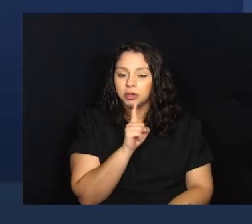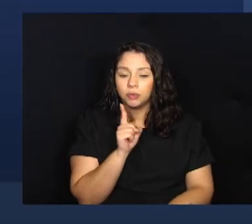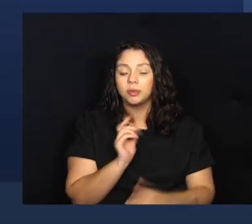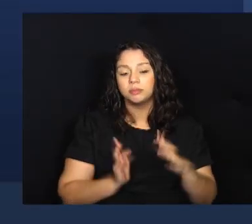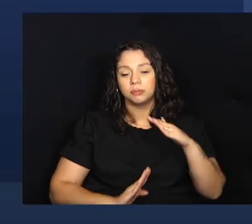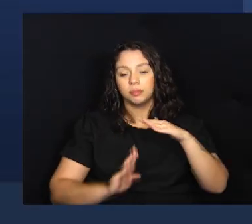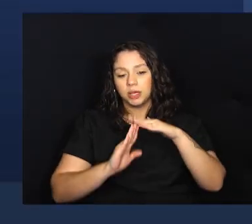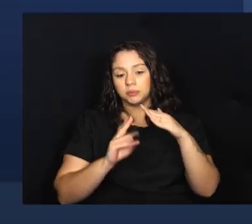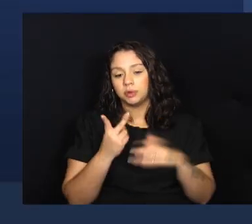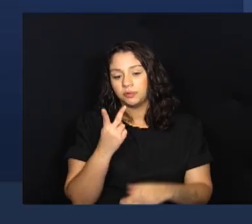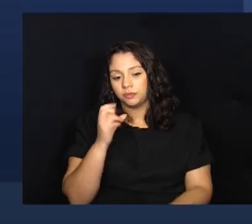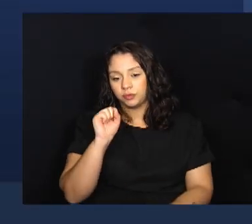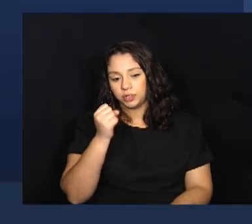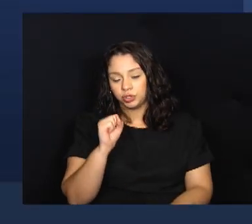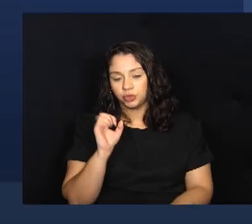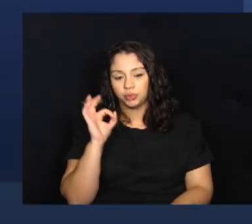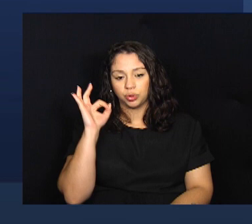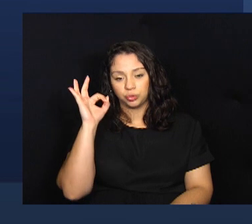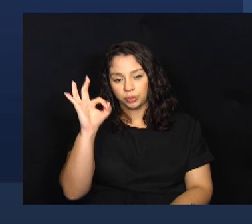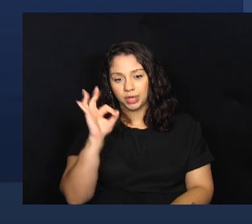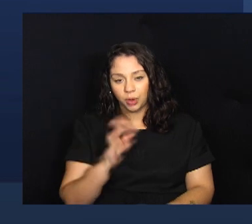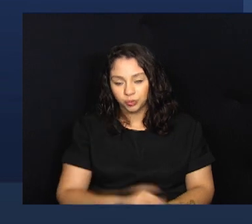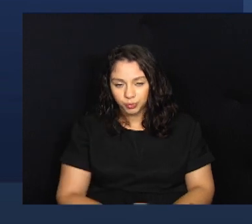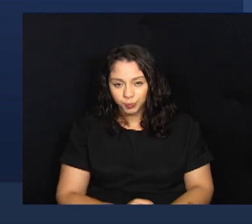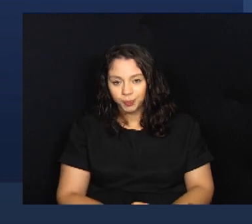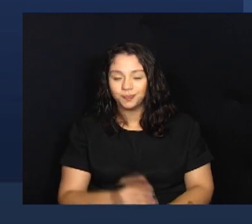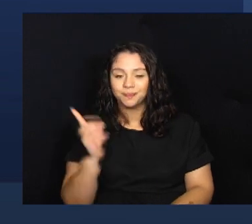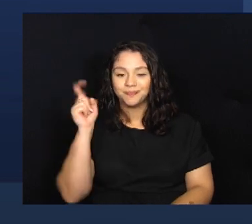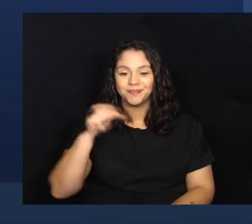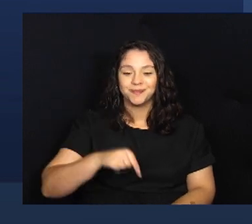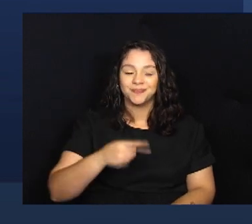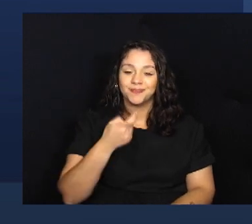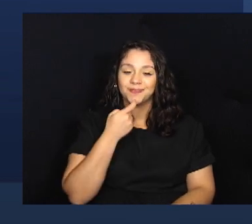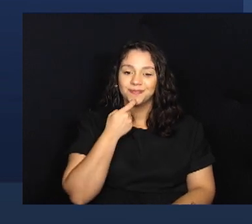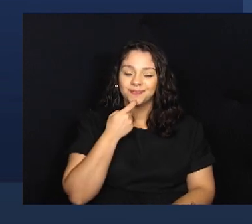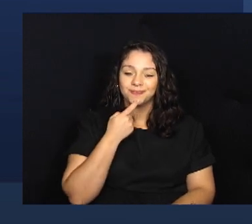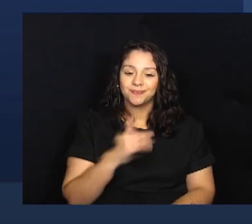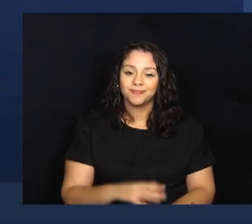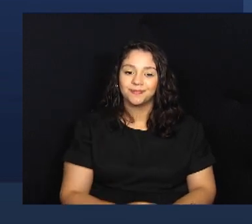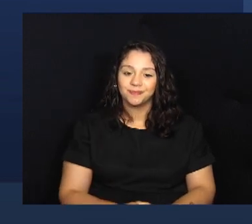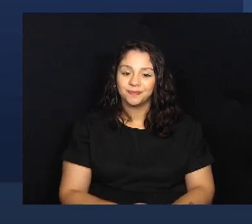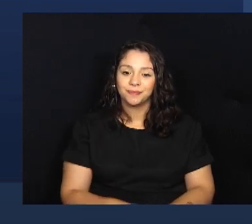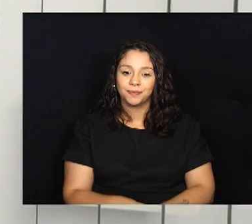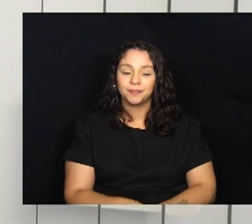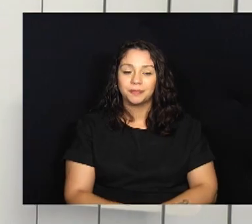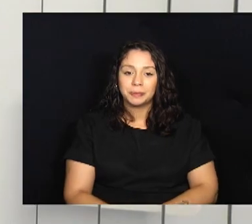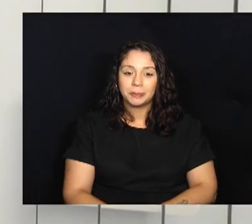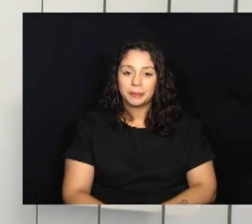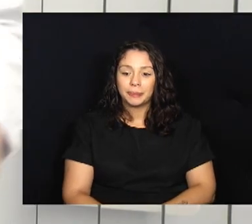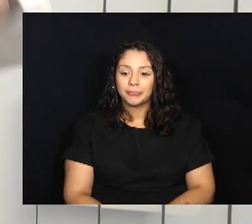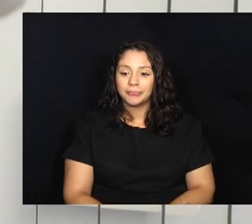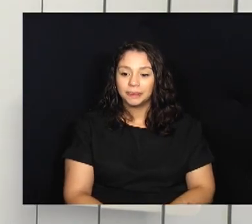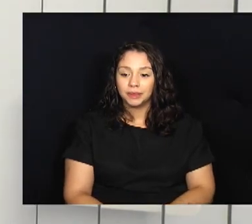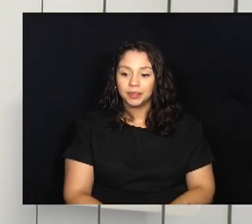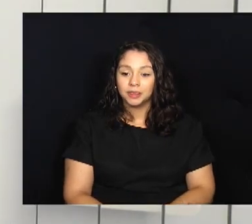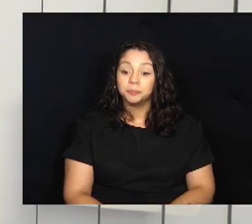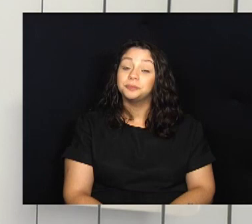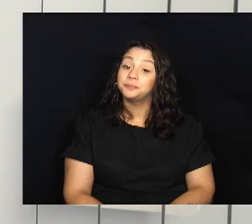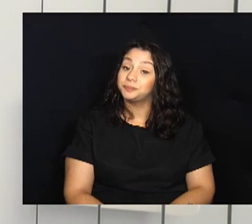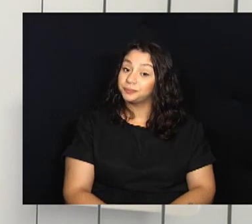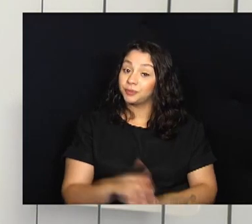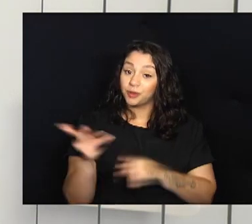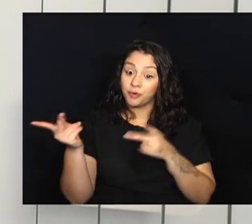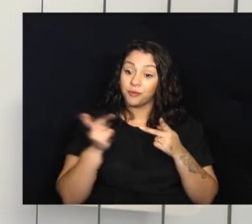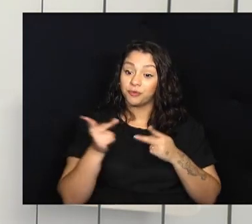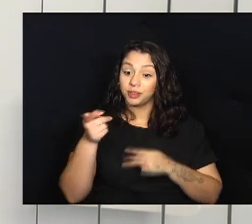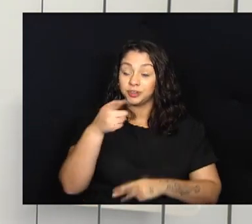pode chegar nos 28 graus aqui na cidade de Campinas. Tenho um convite a fazer